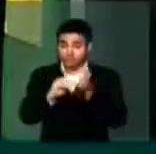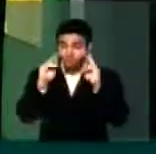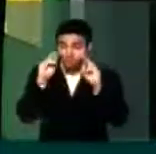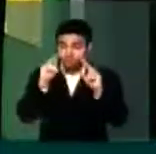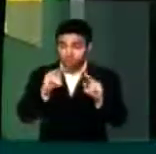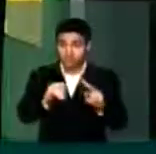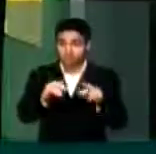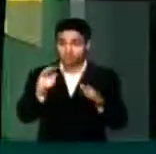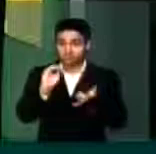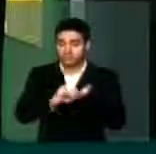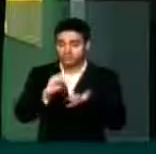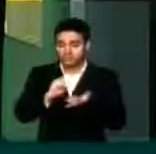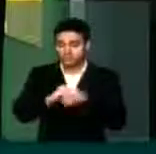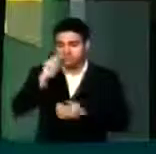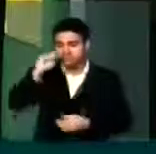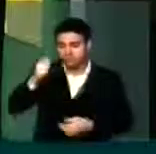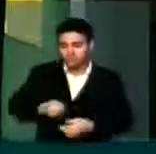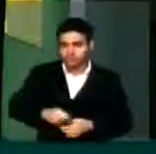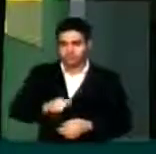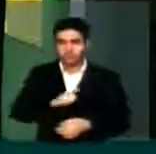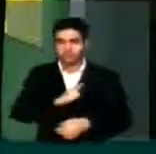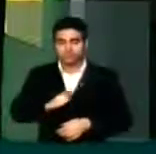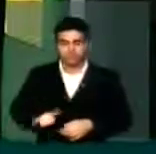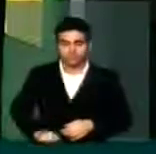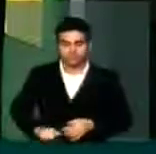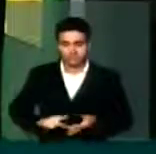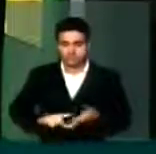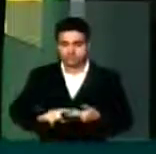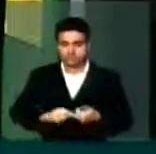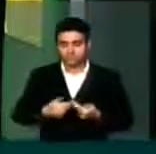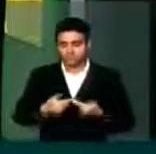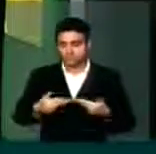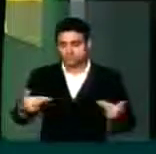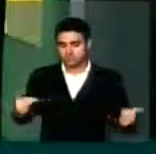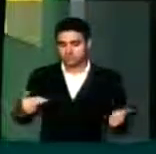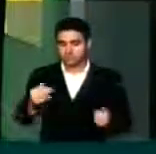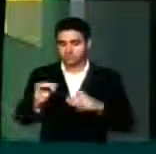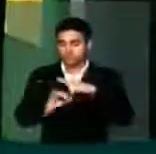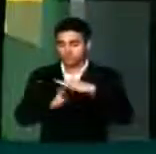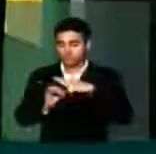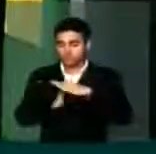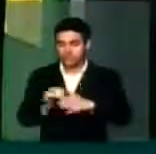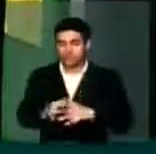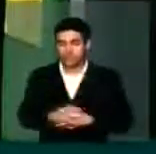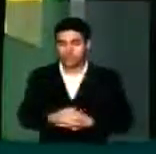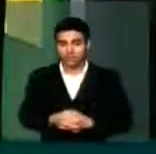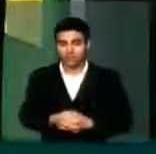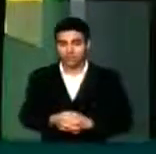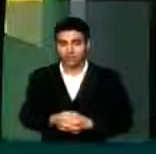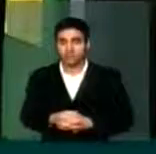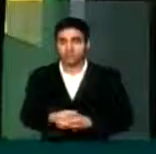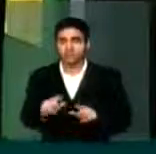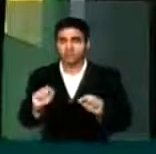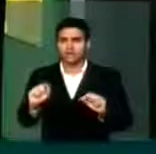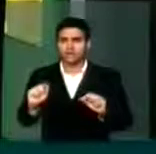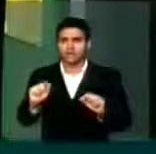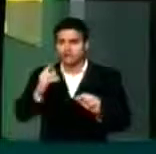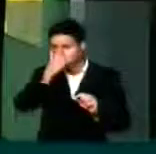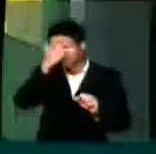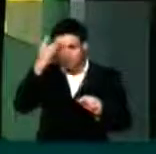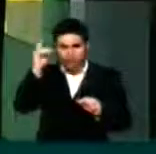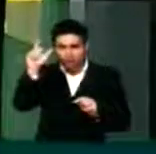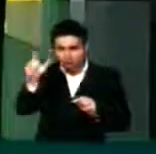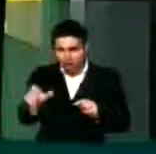de autoridades, de governos, de instituições, com a